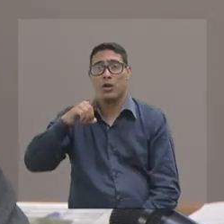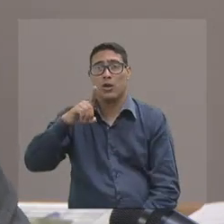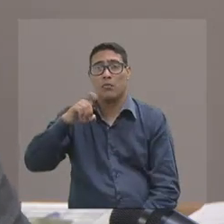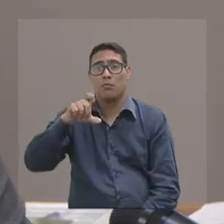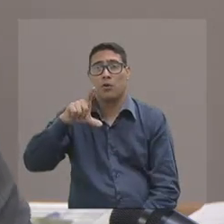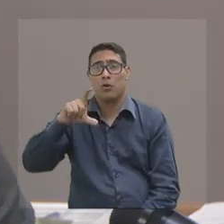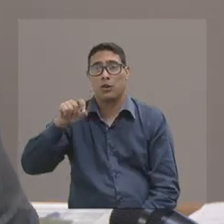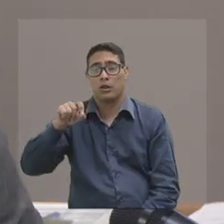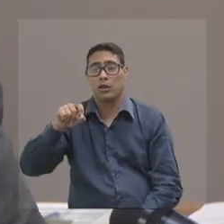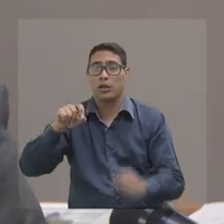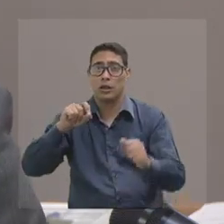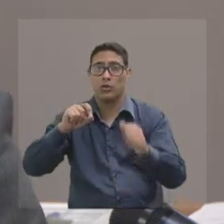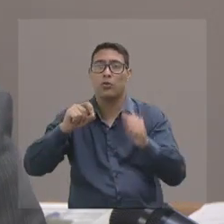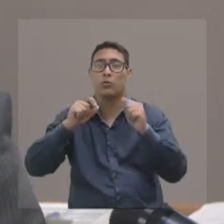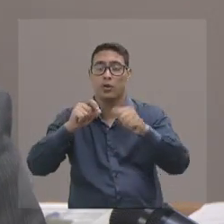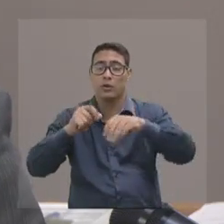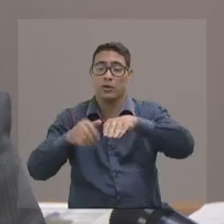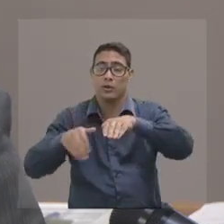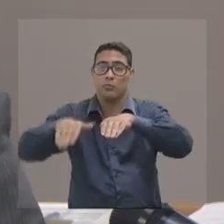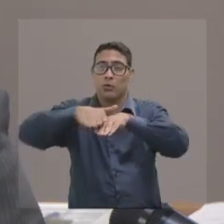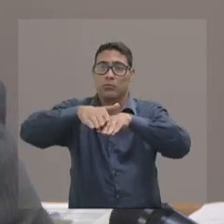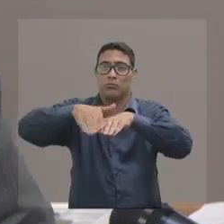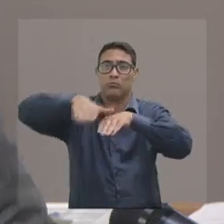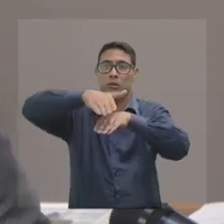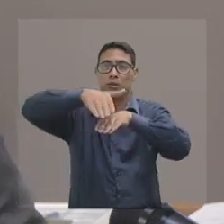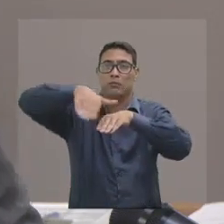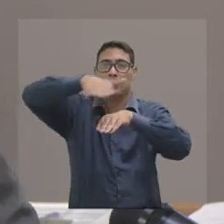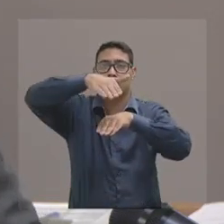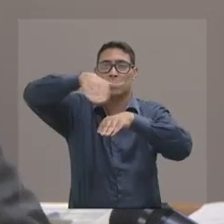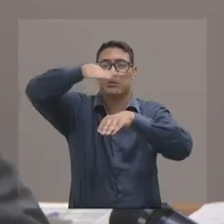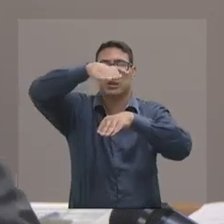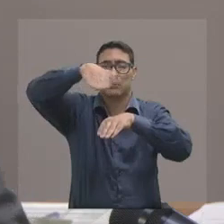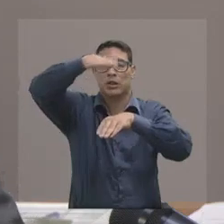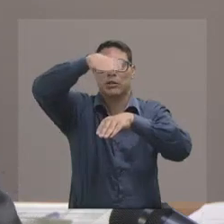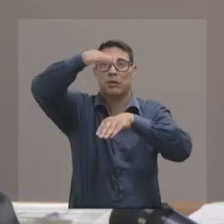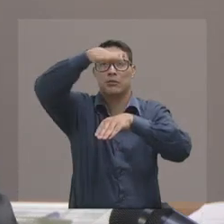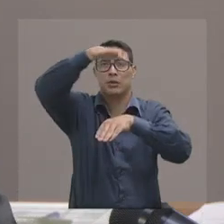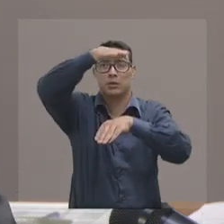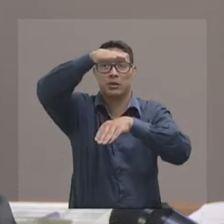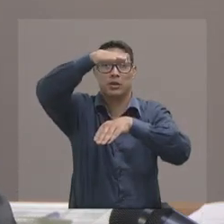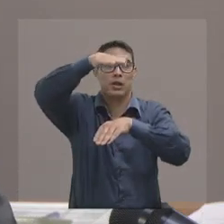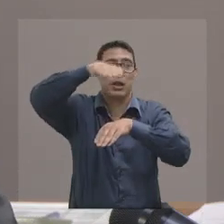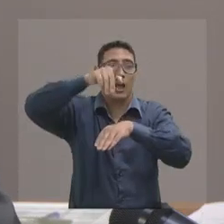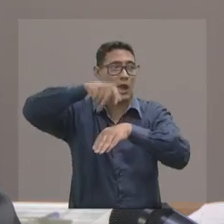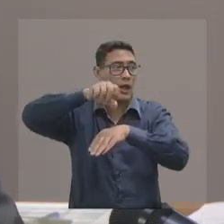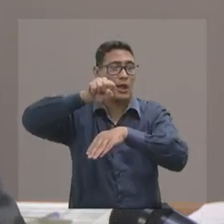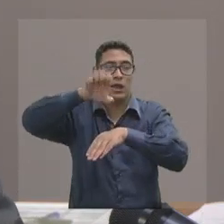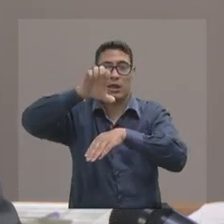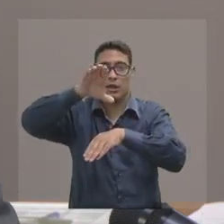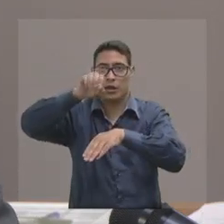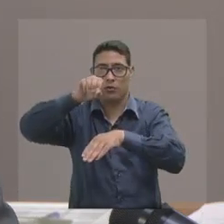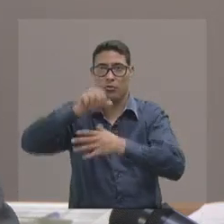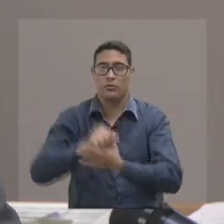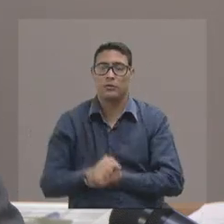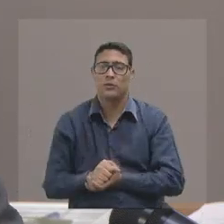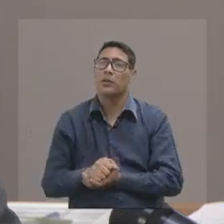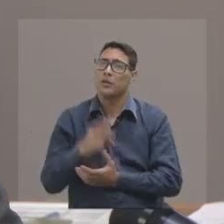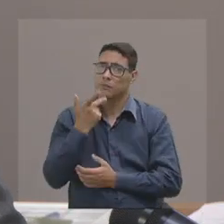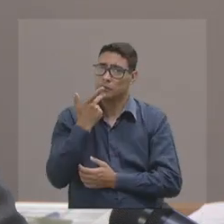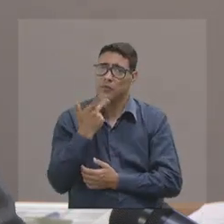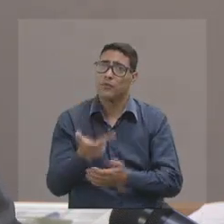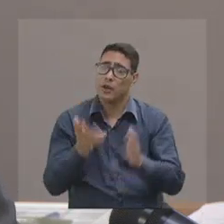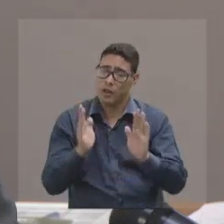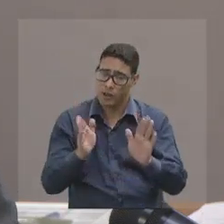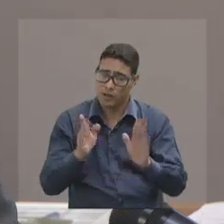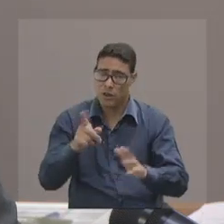de rejeito a seco já falei reiterada às vezes que existem existe